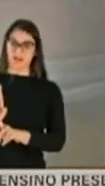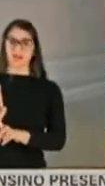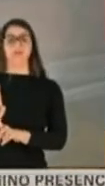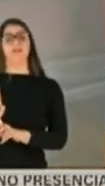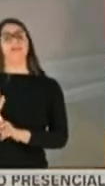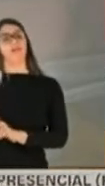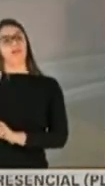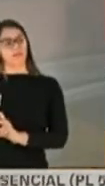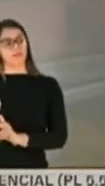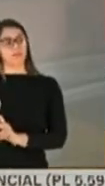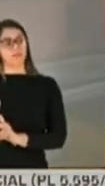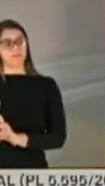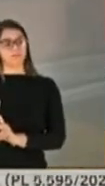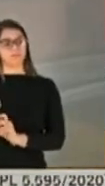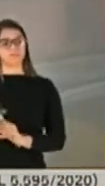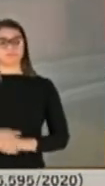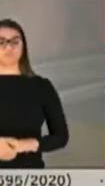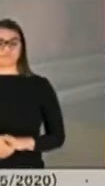ela